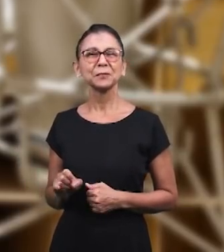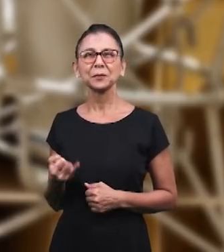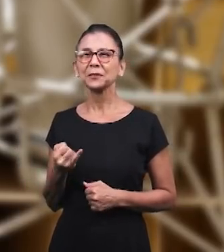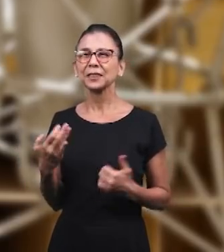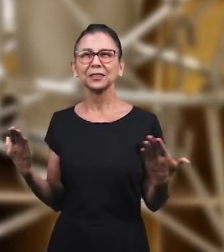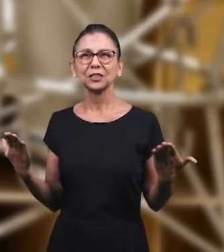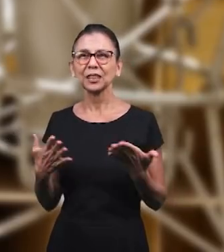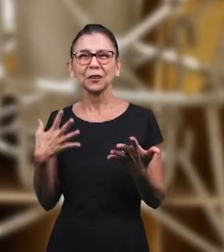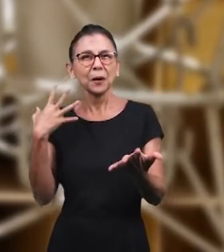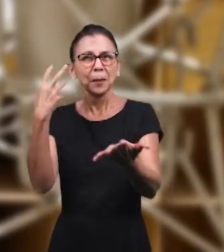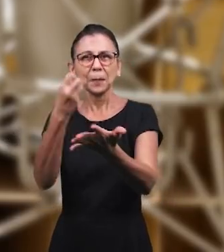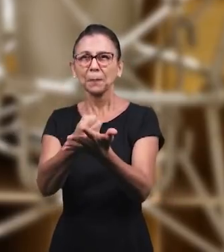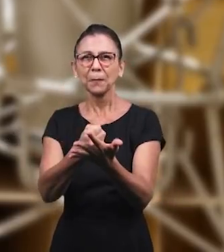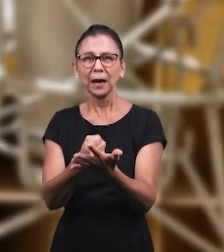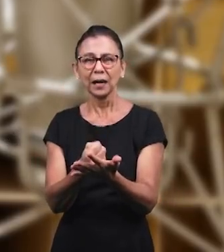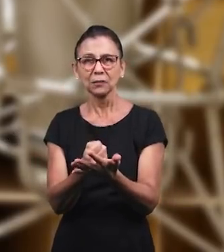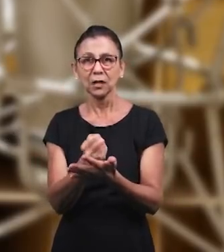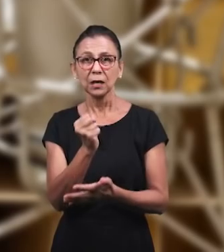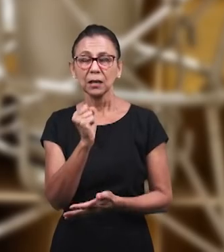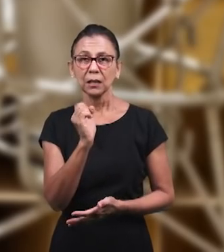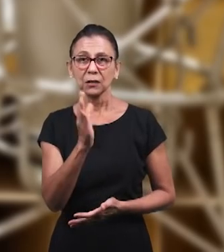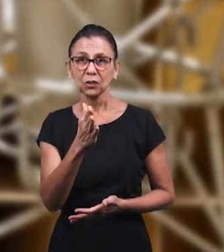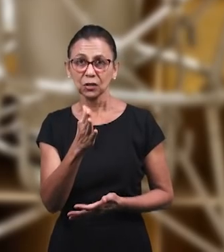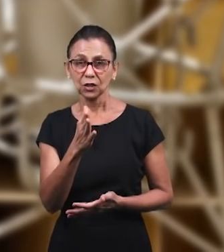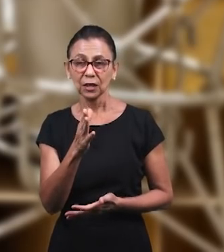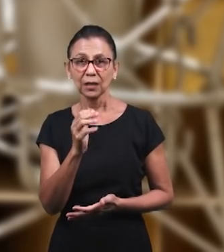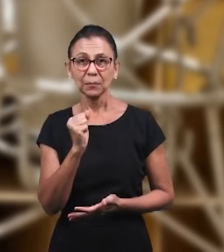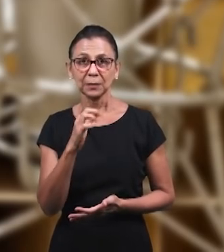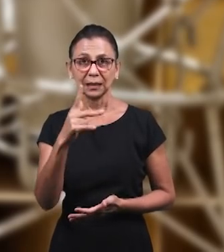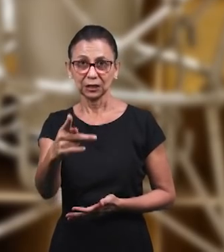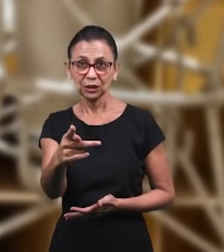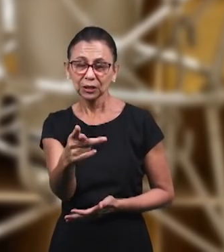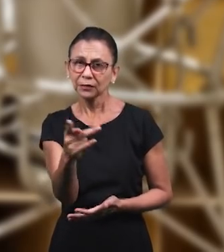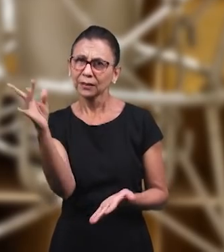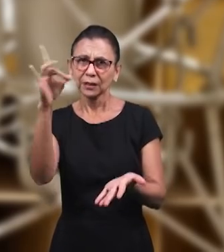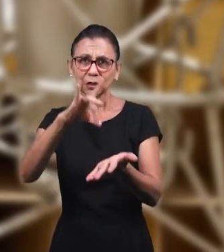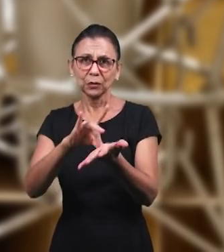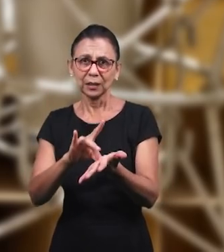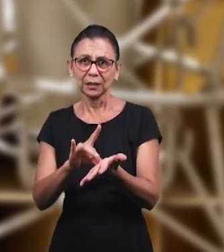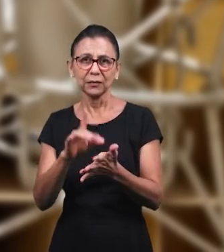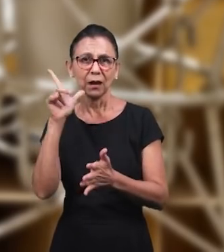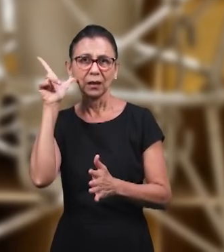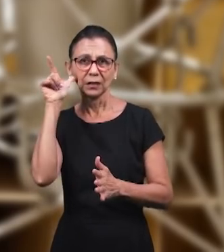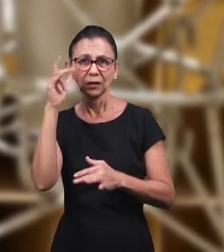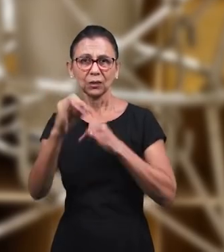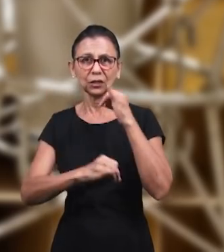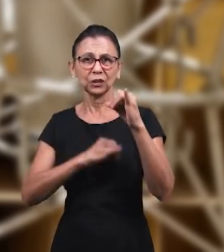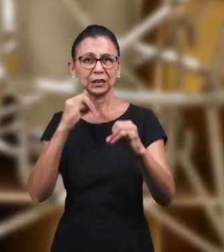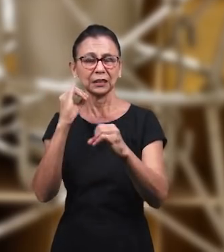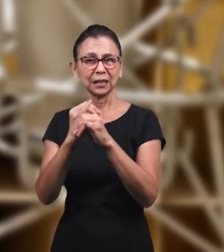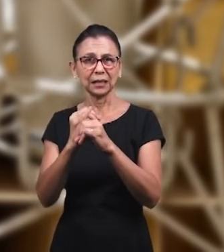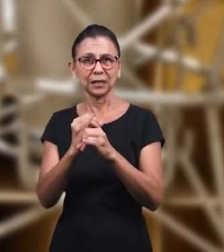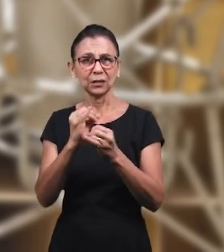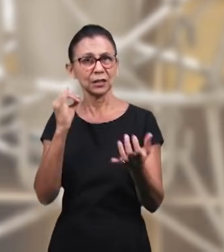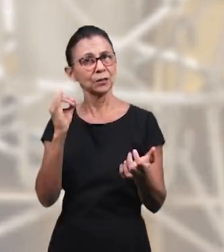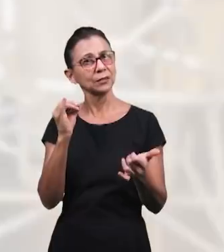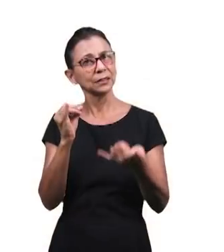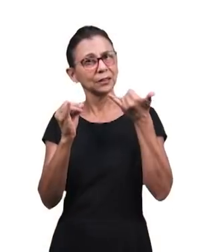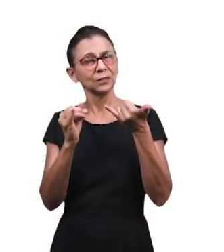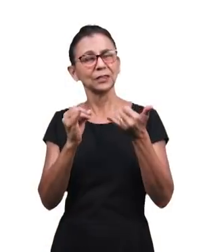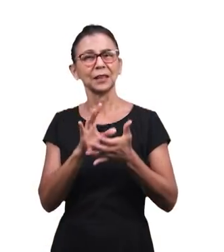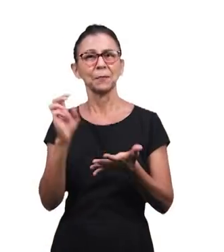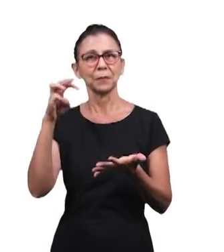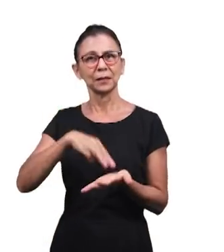e faça já o download. Se você já tem o aplicativo instalado, basta atualizar na loja de aplicativos do seu celular. Maranata,